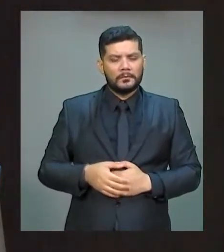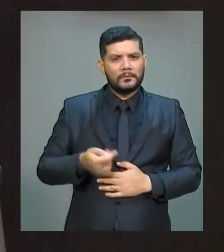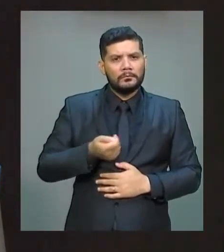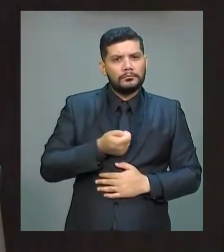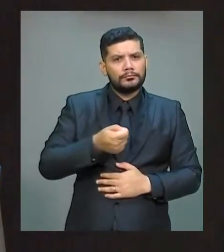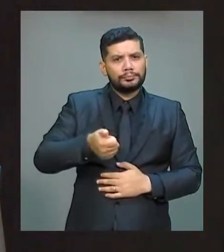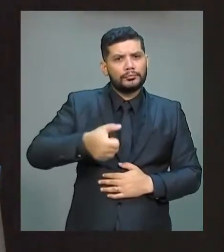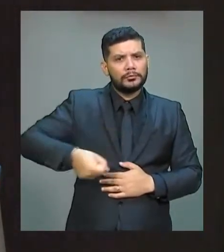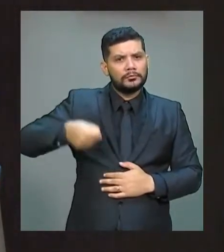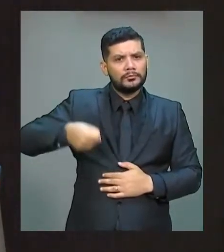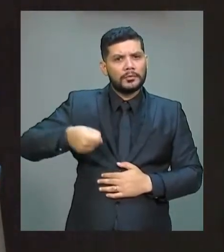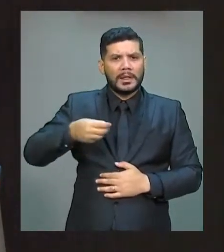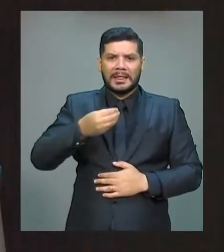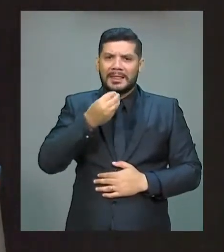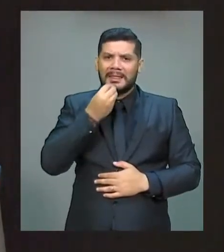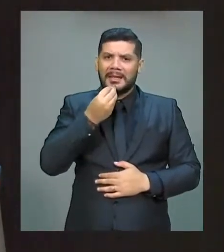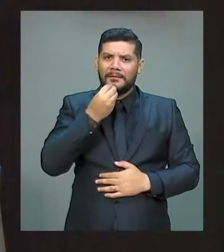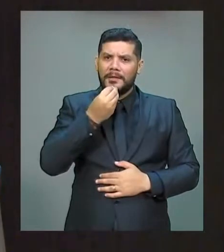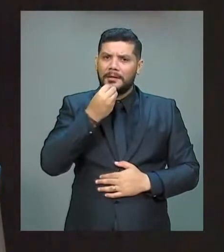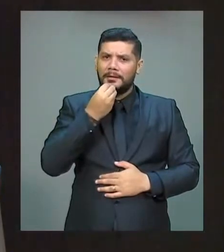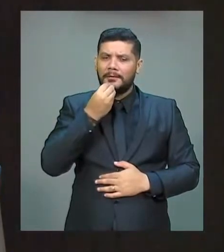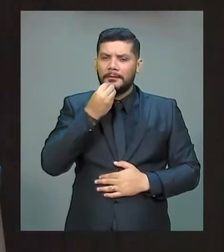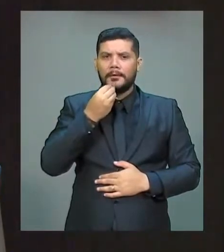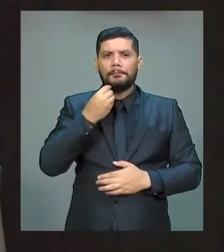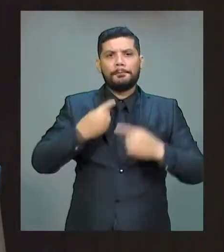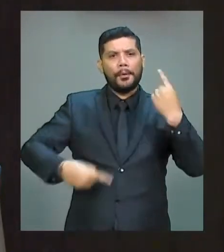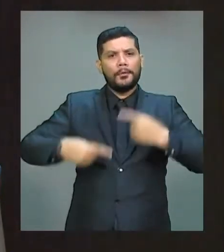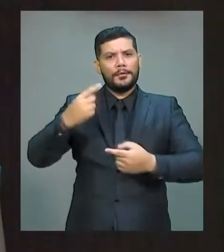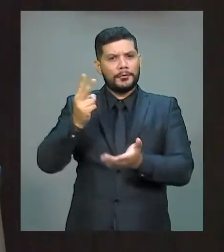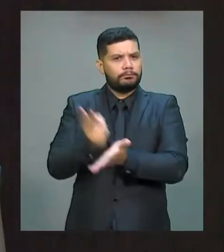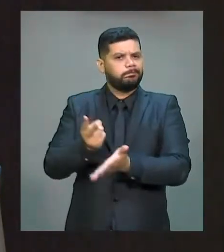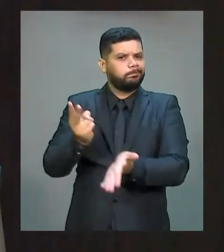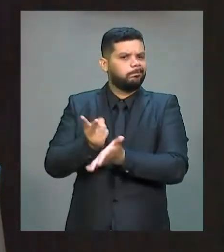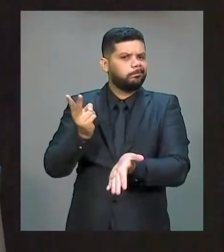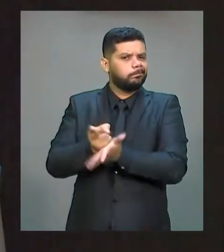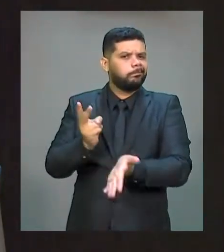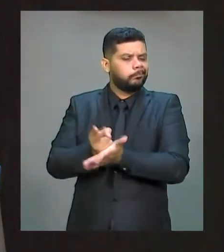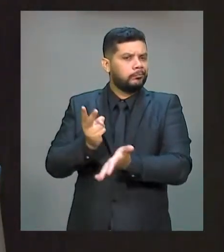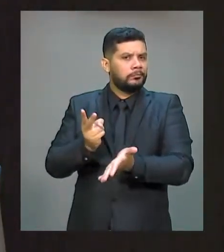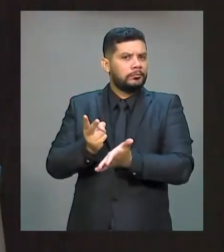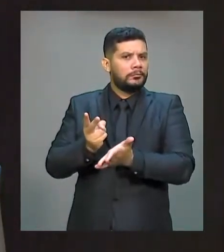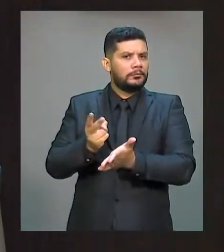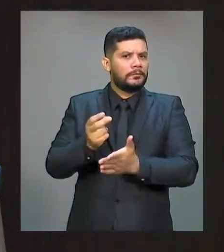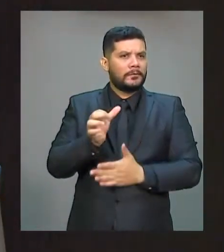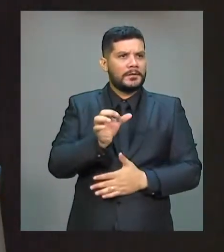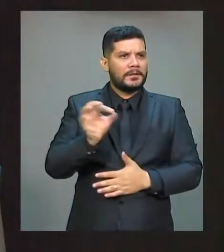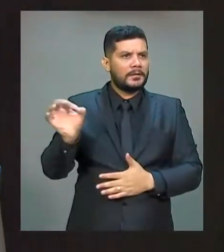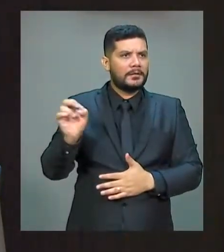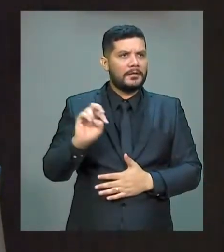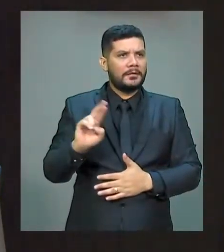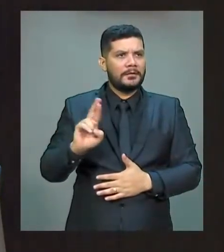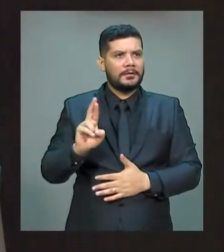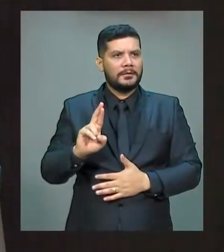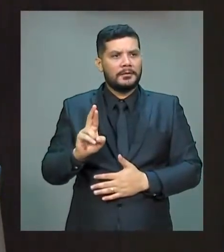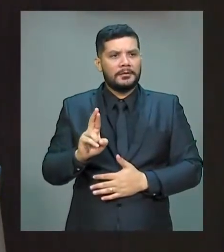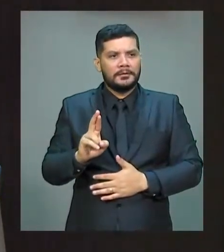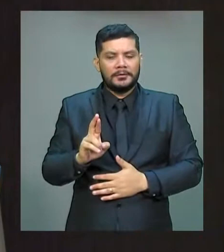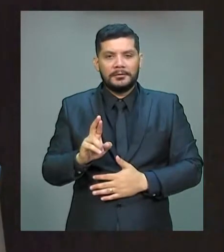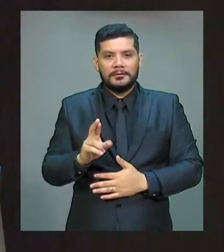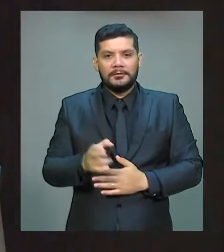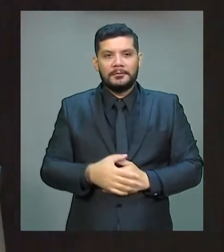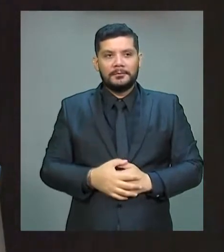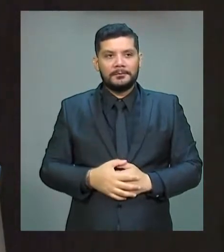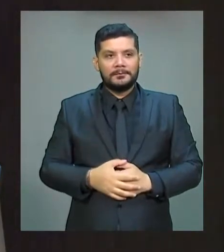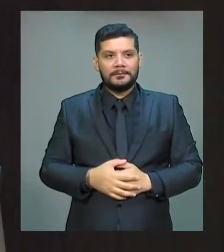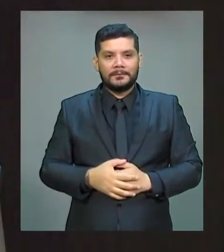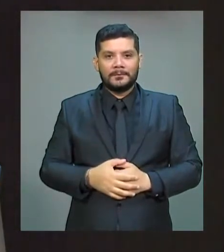já deveria ter virado uma política permanente, de R$ 600, em sendo continuado em parcelas de R$